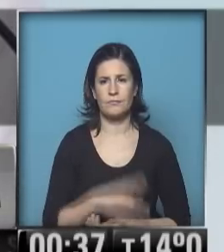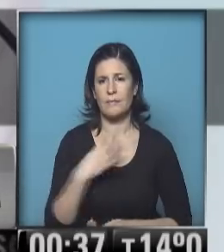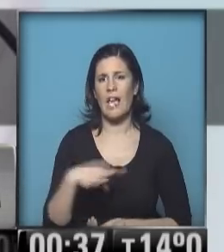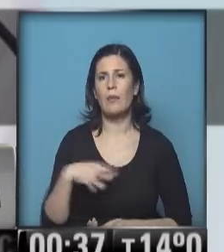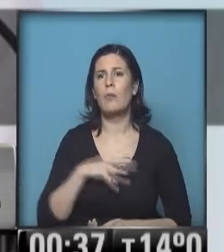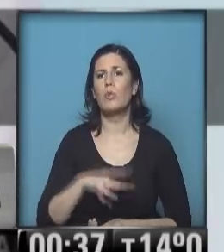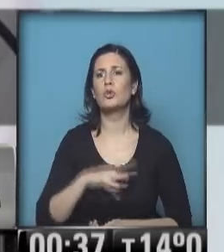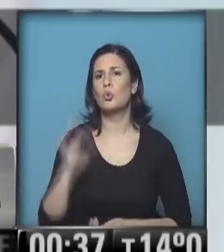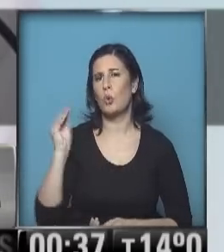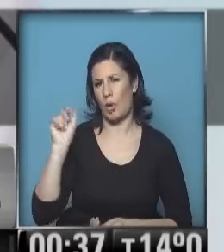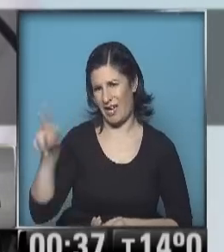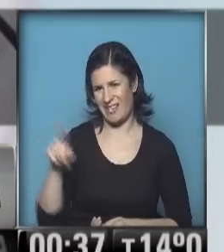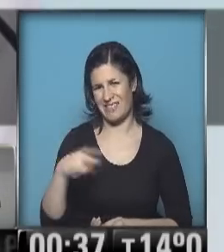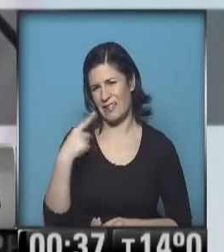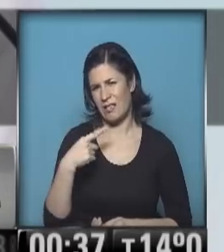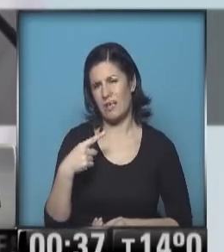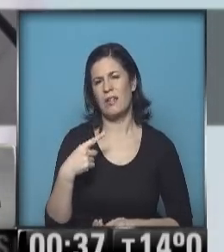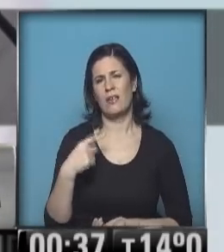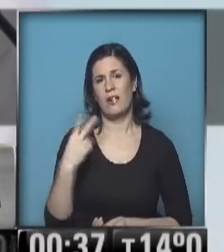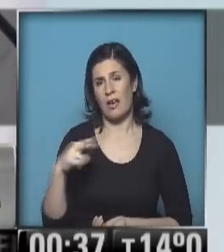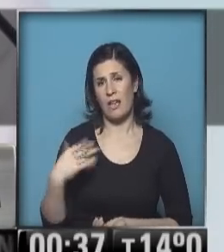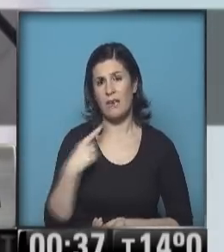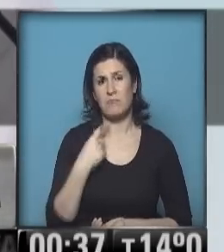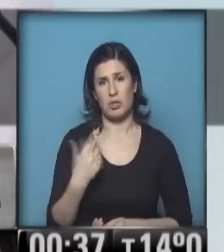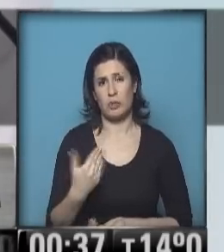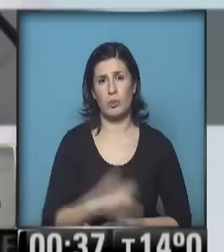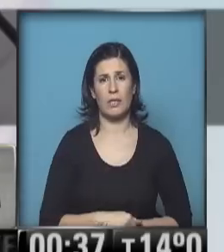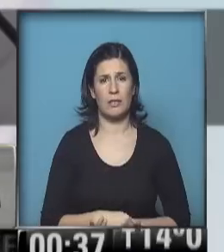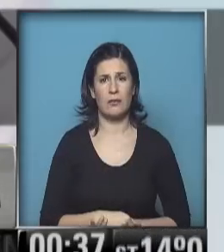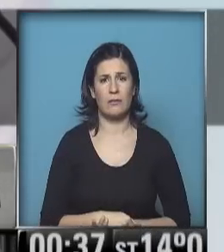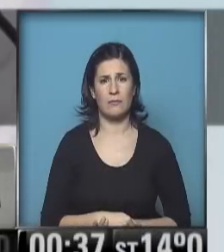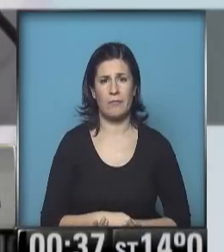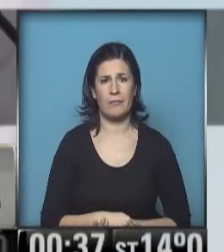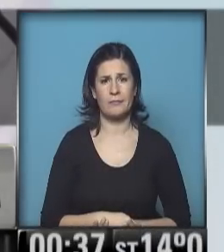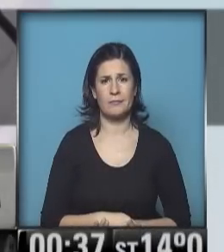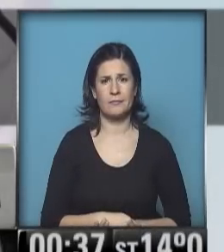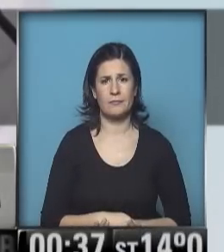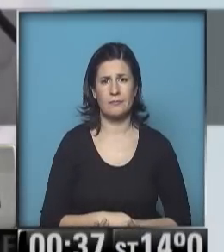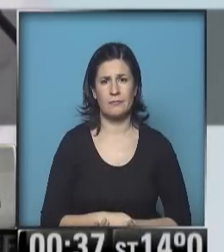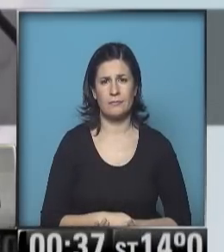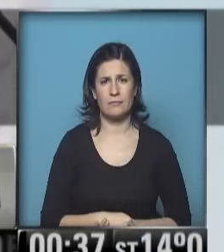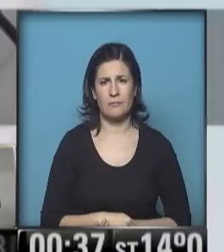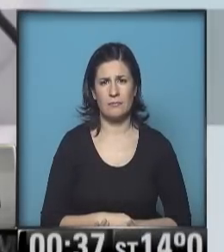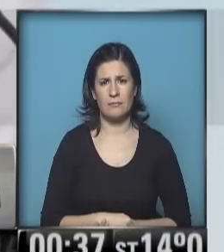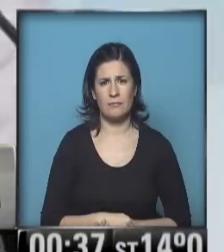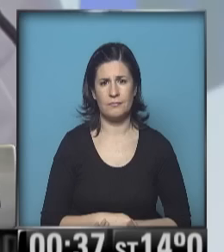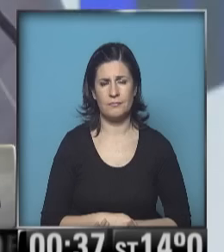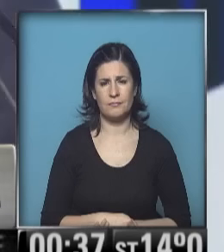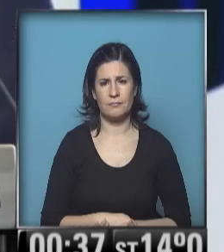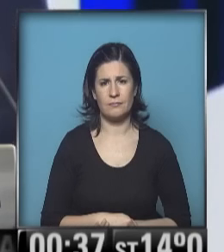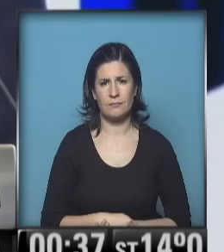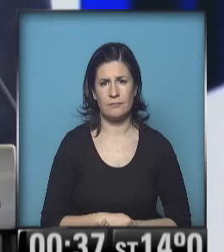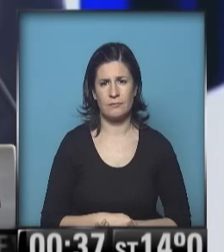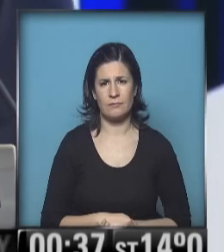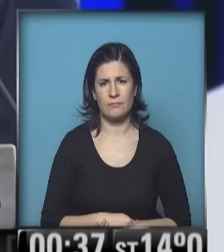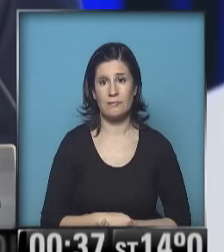volte a ter eficiência no gasto público. Hoje, nós temos desperdício muito grande dos recursos públicos.